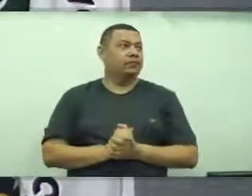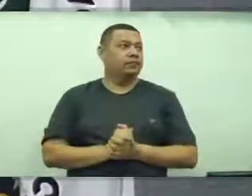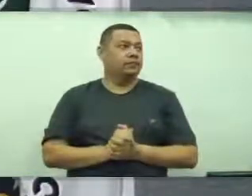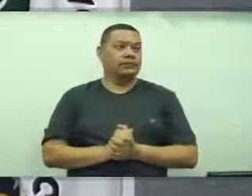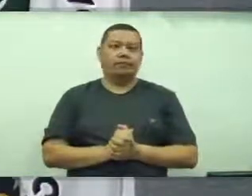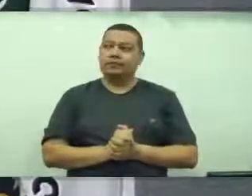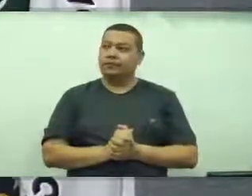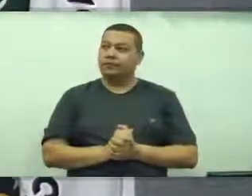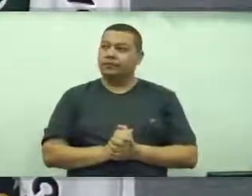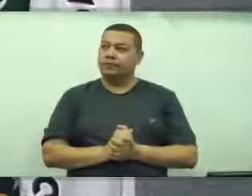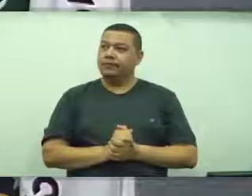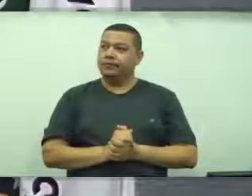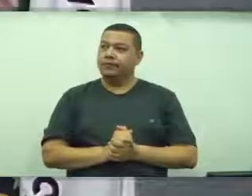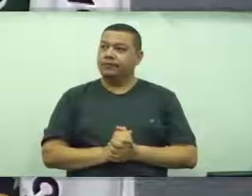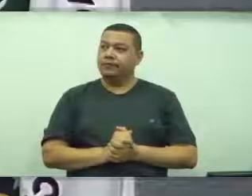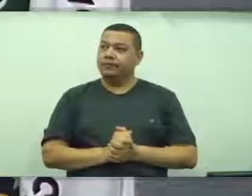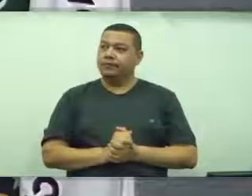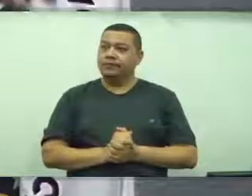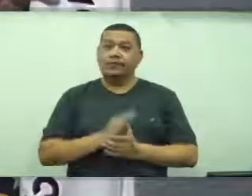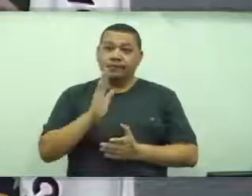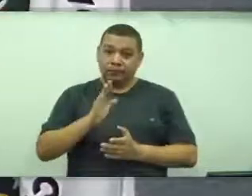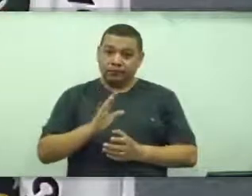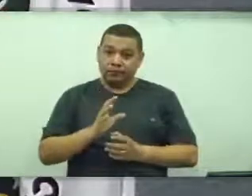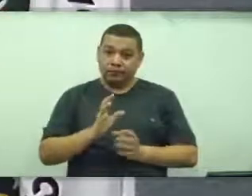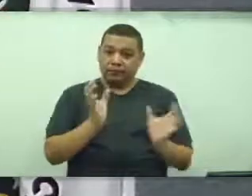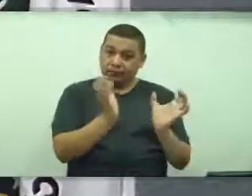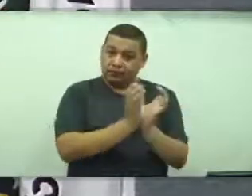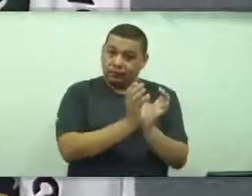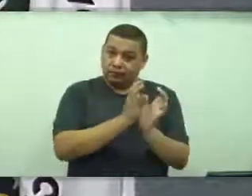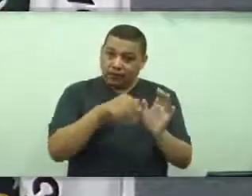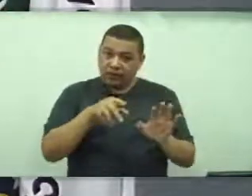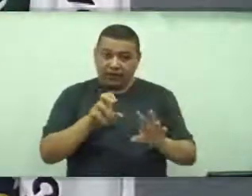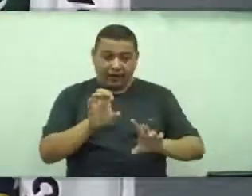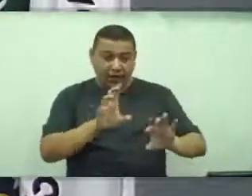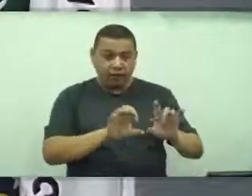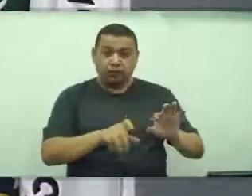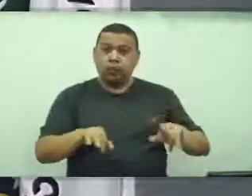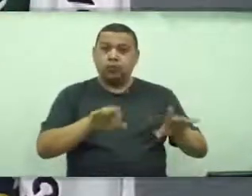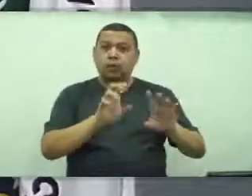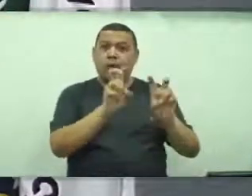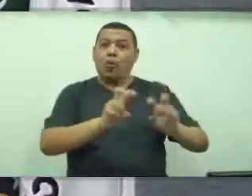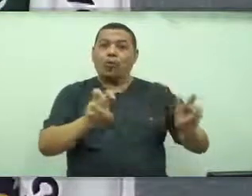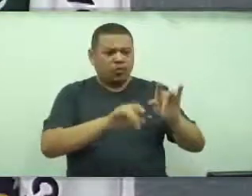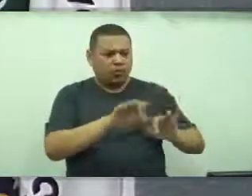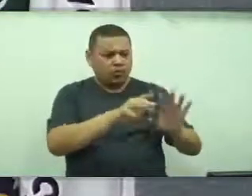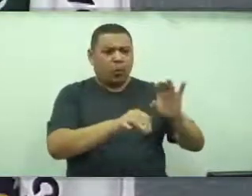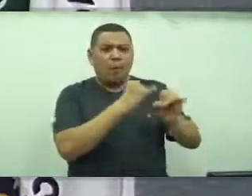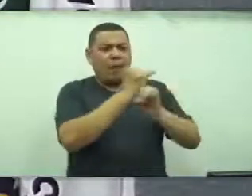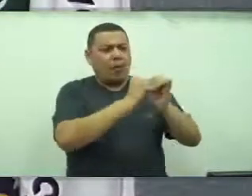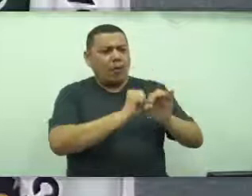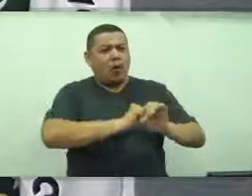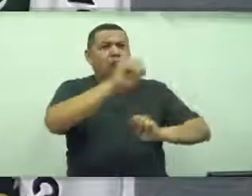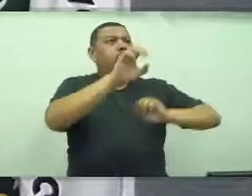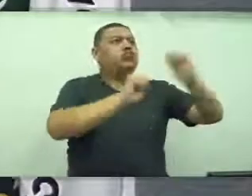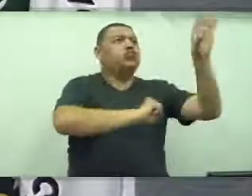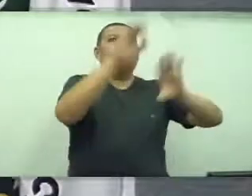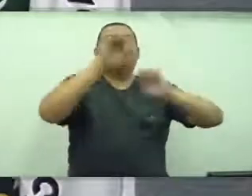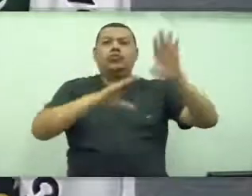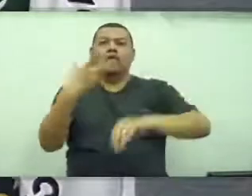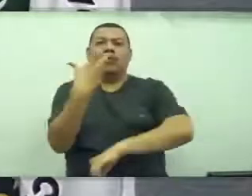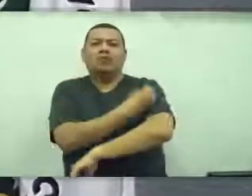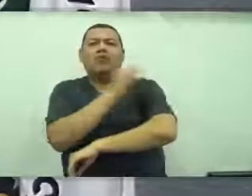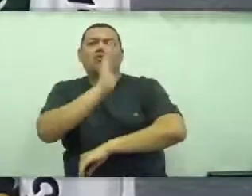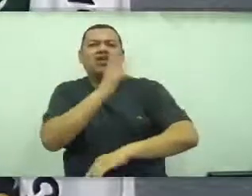mesmo instante já tem uma equipe que vai lá no sistema e alimenta o Ministério da Saúde, dizendo de quem